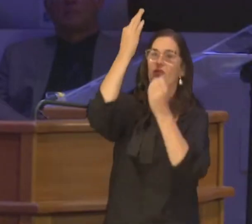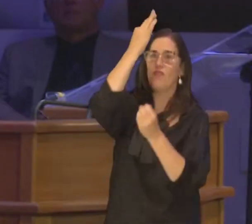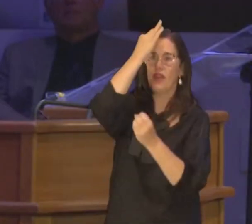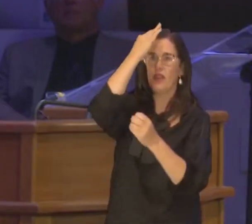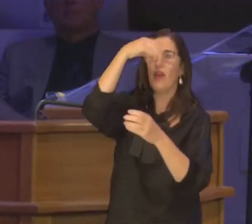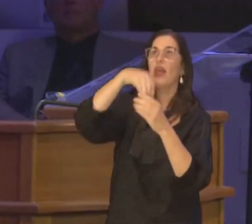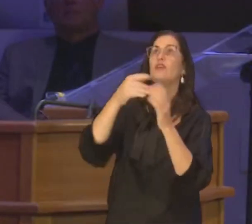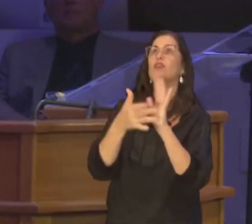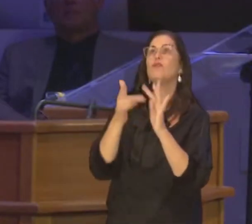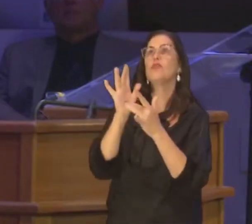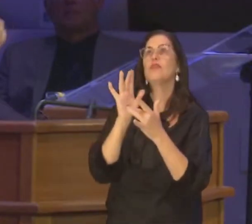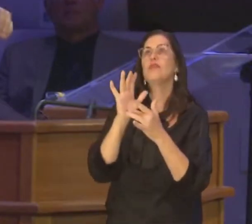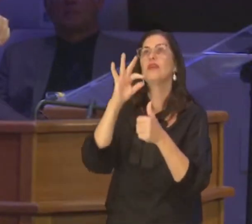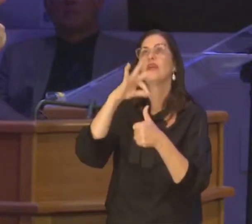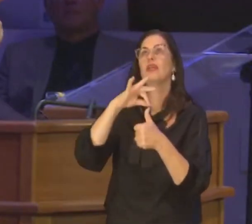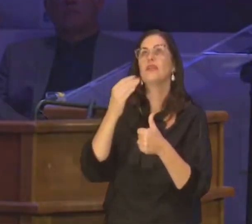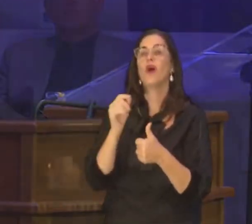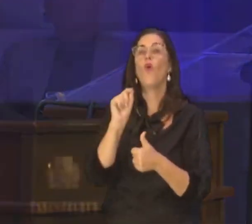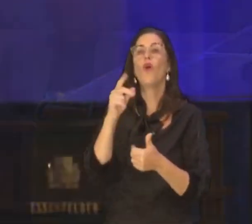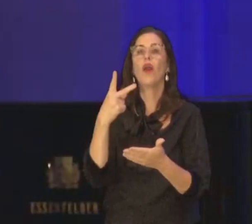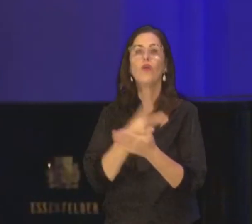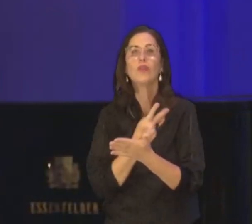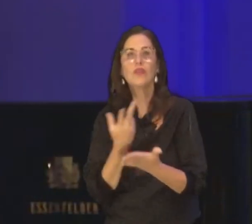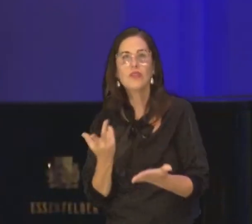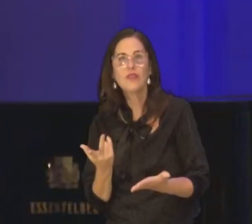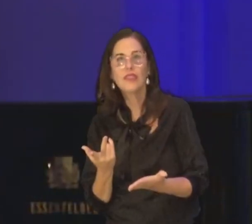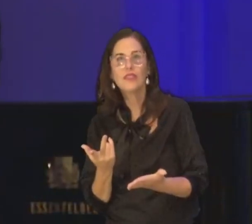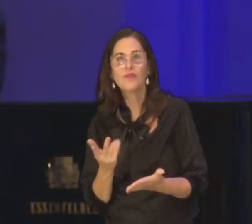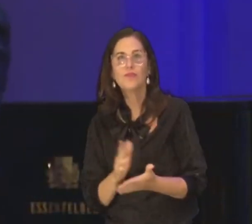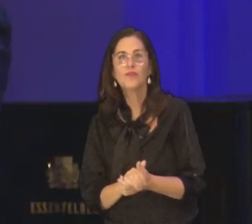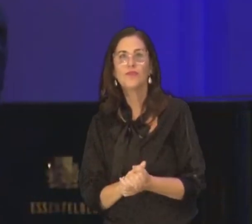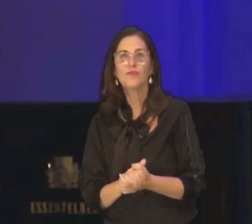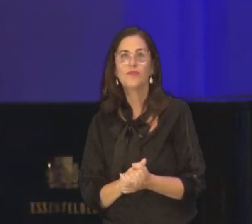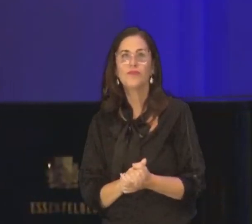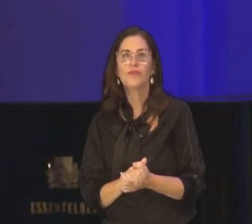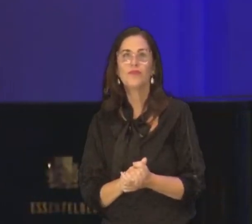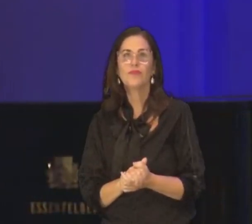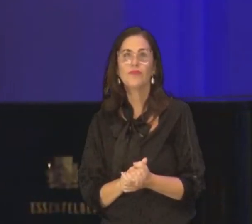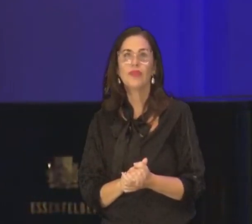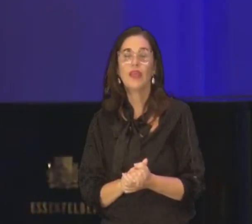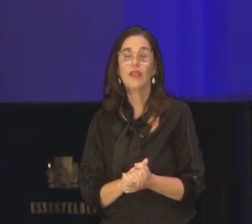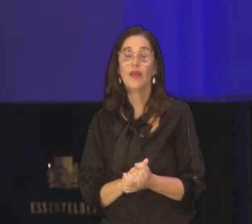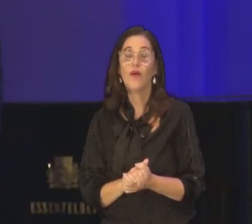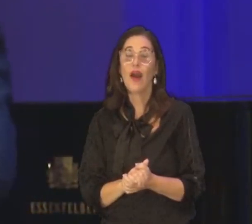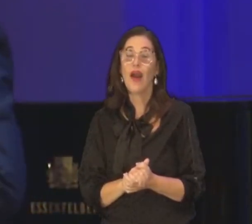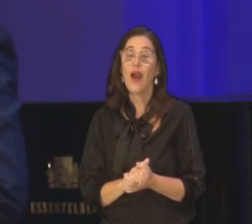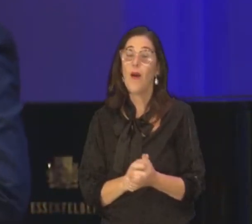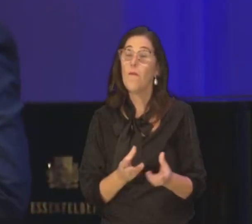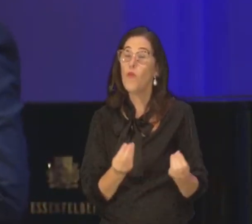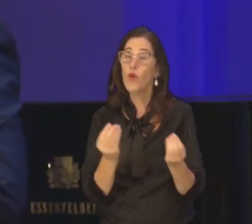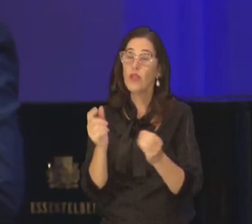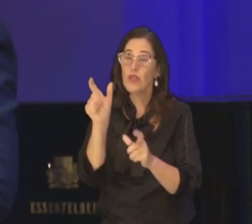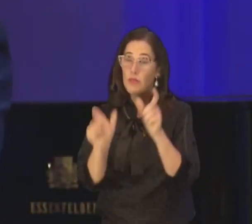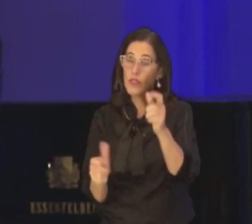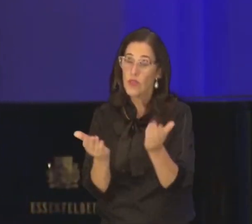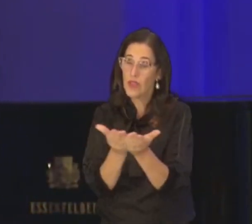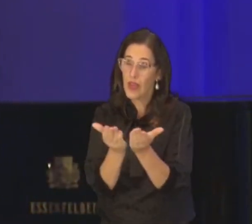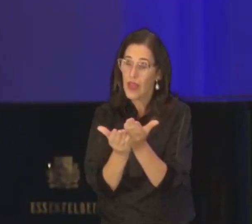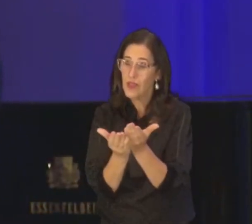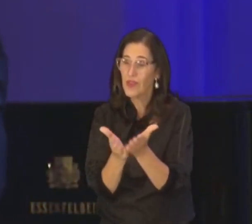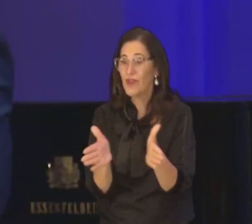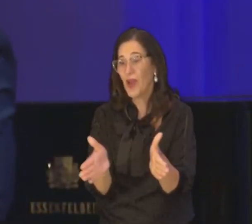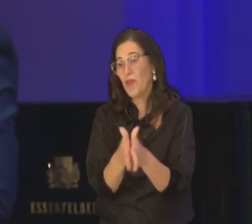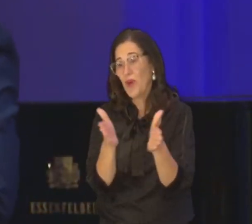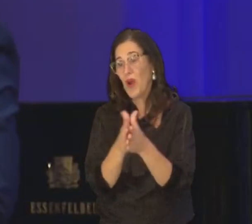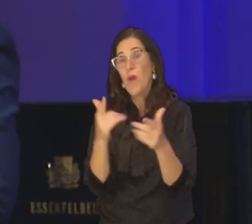Cristo Jesus. E o que é que isto aconteceu? O que é que isto provocou? Provocou a pobreza de muitos cristãos que tinham seus